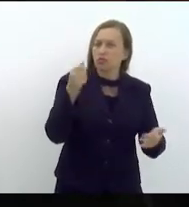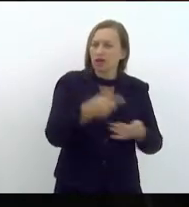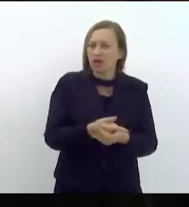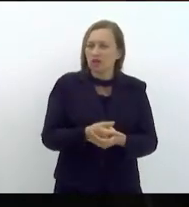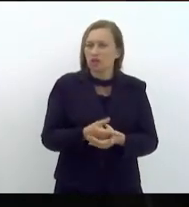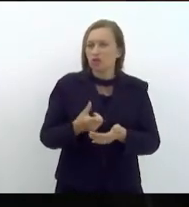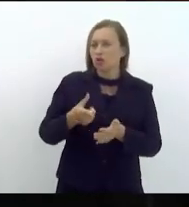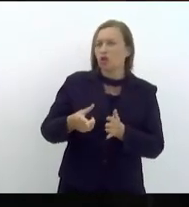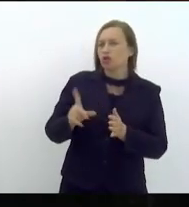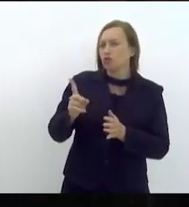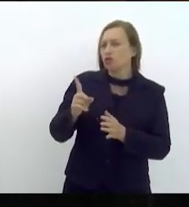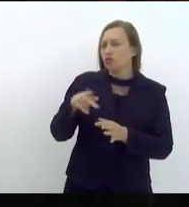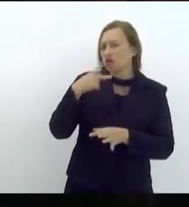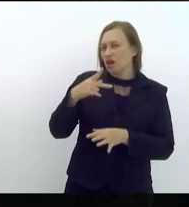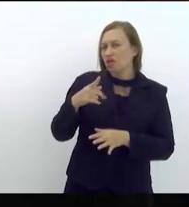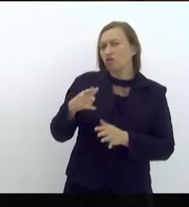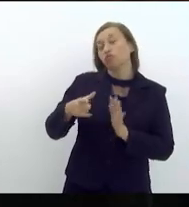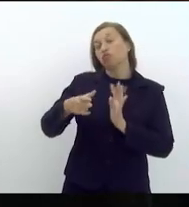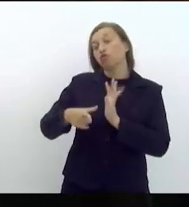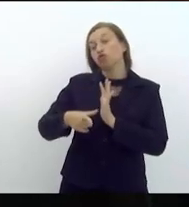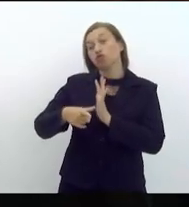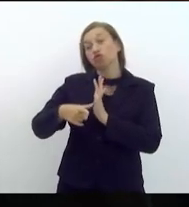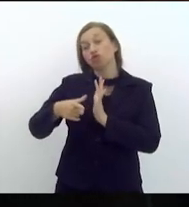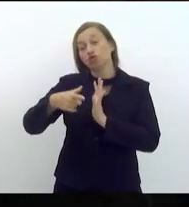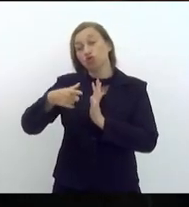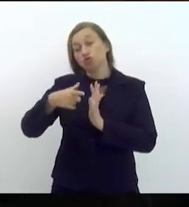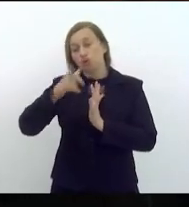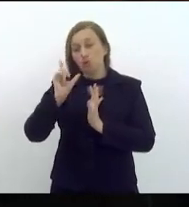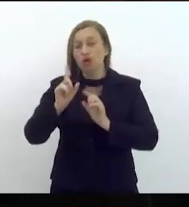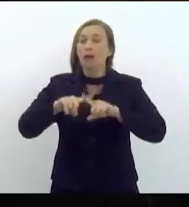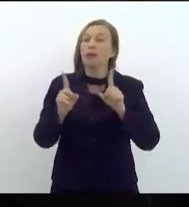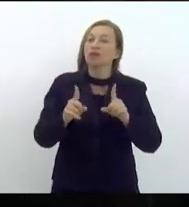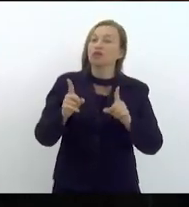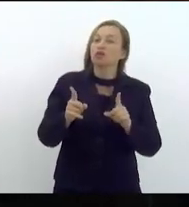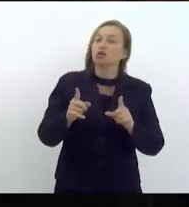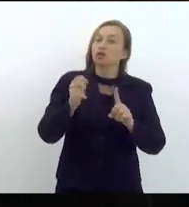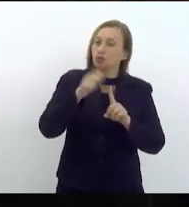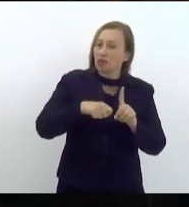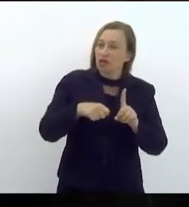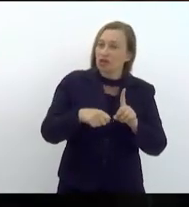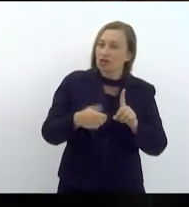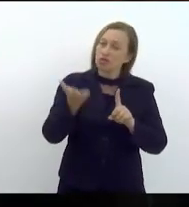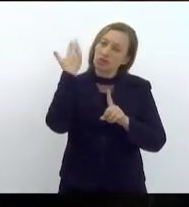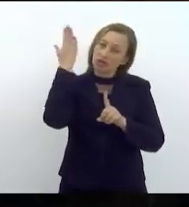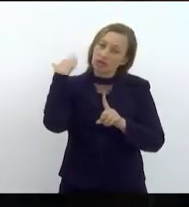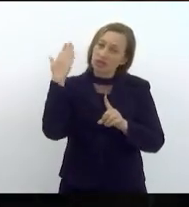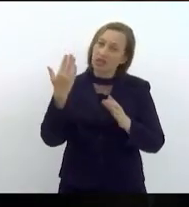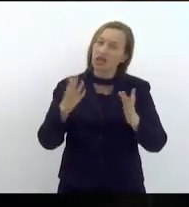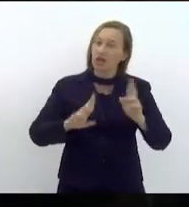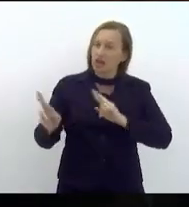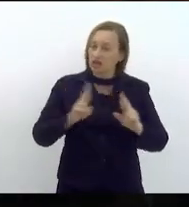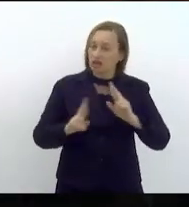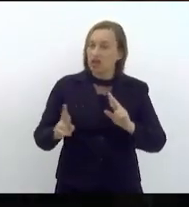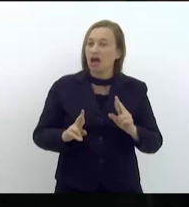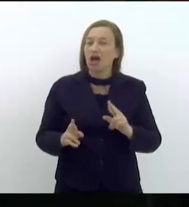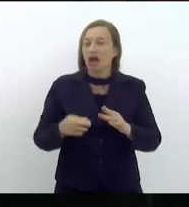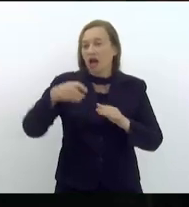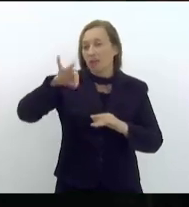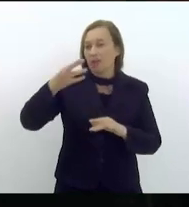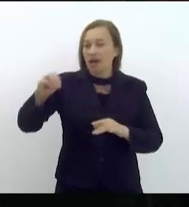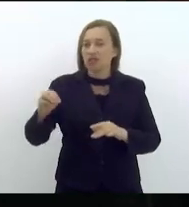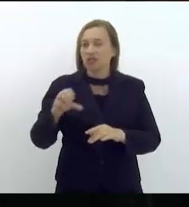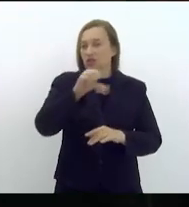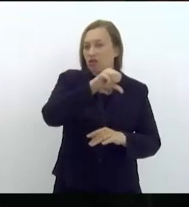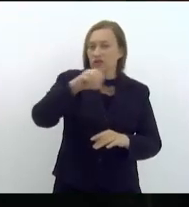ser o de ontem porque a gente não tem transparência ainda sobre o de ontem mas o do mês passado que foi relativo a Março atrasado foi para